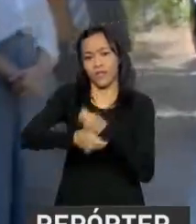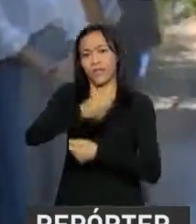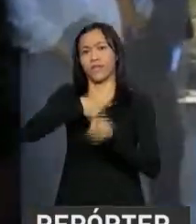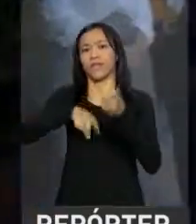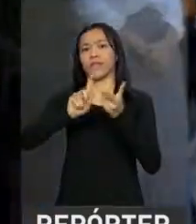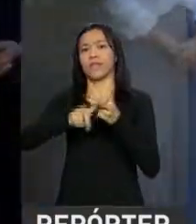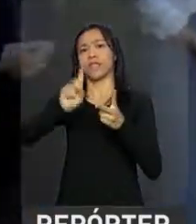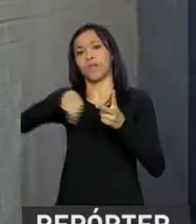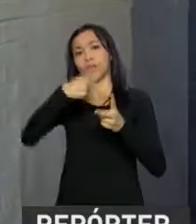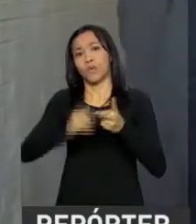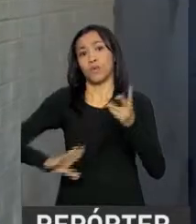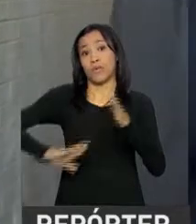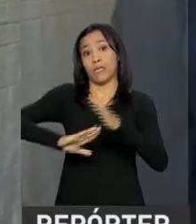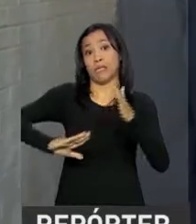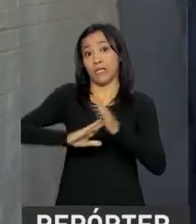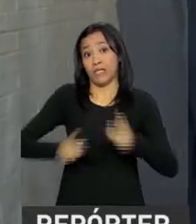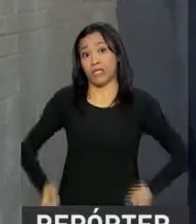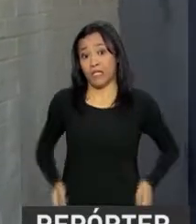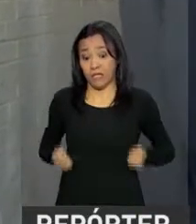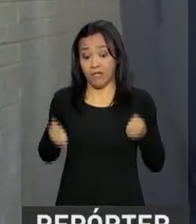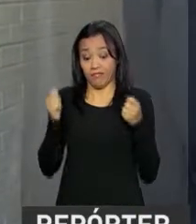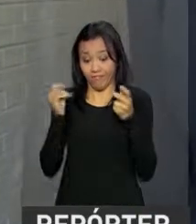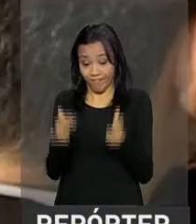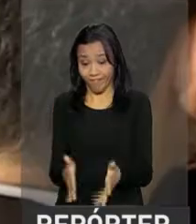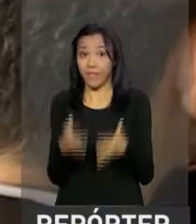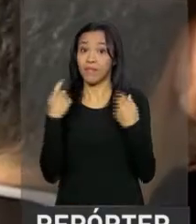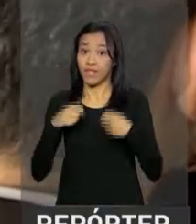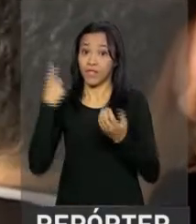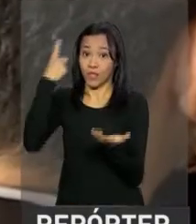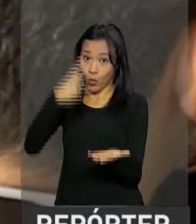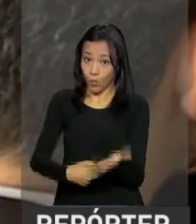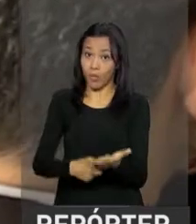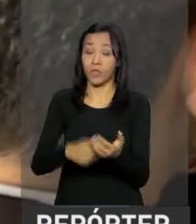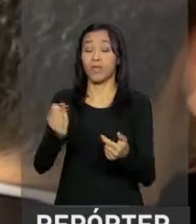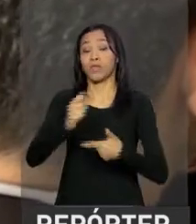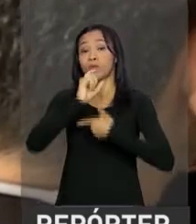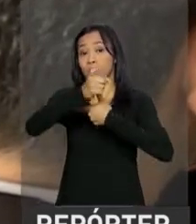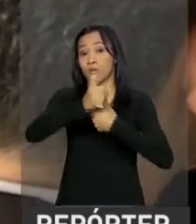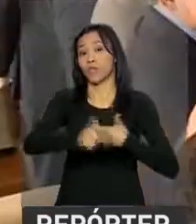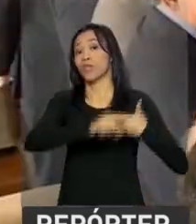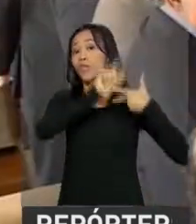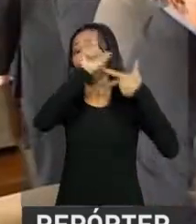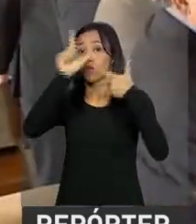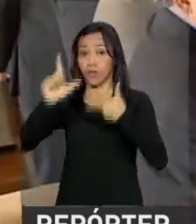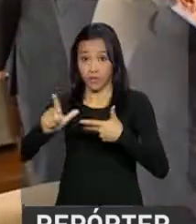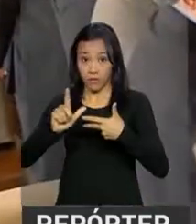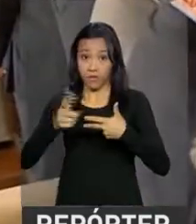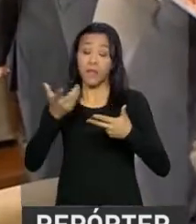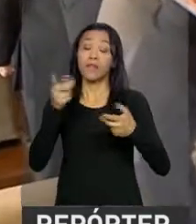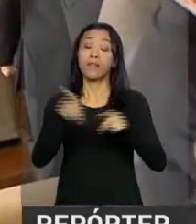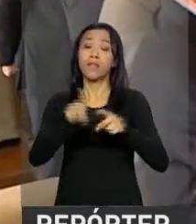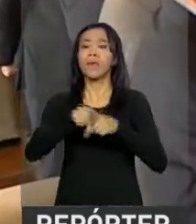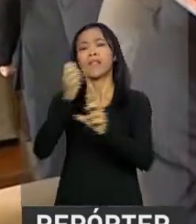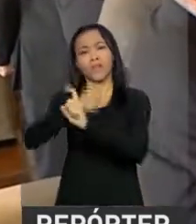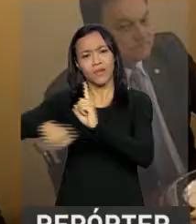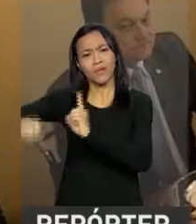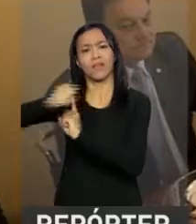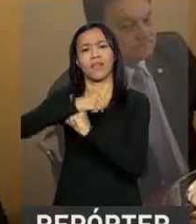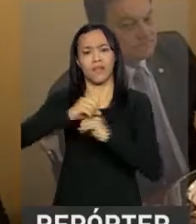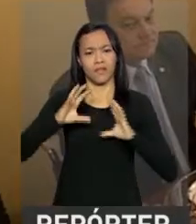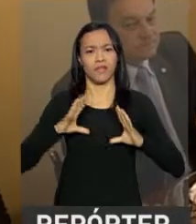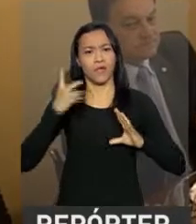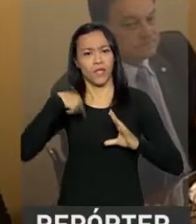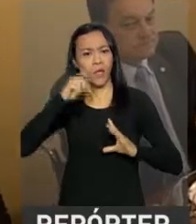questão do teto. O país enfrenta uma crise e precisa de comprometimento do Executivo, do Congresso Nacional e da sociedade como um todo para que nós